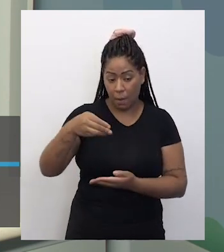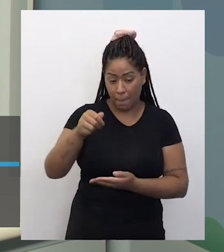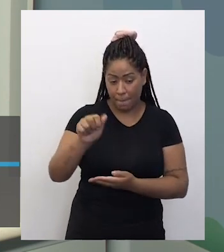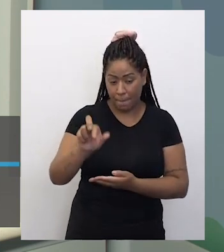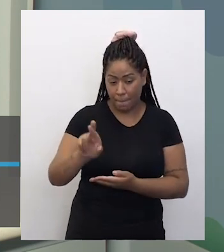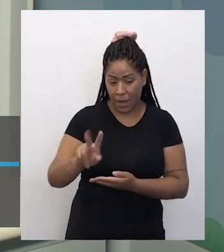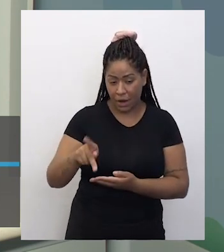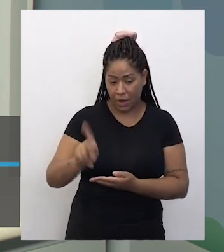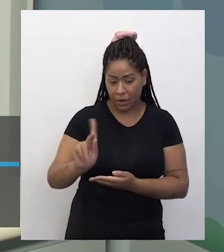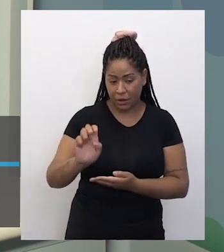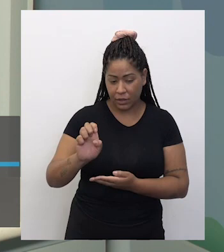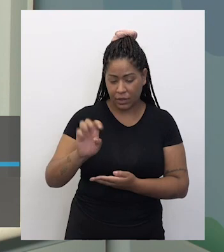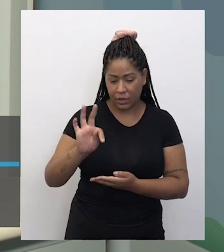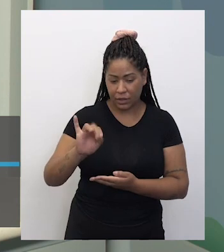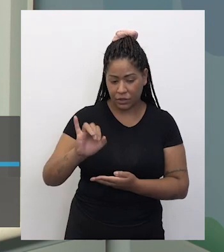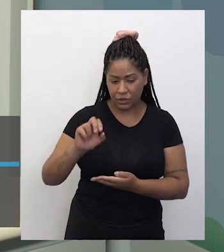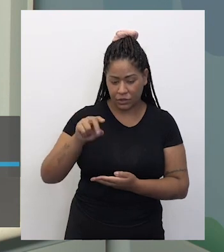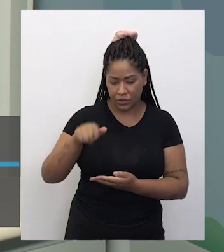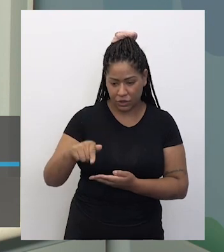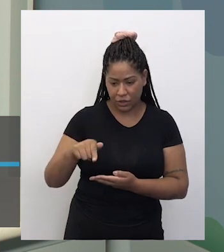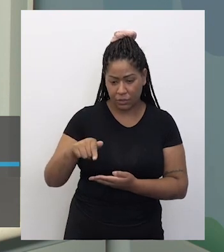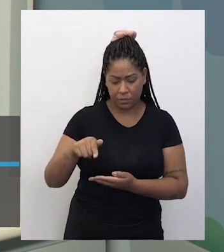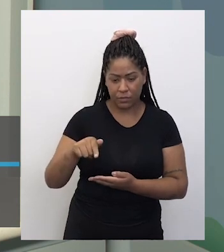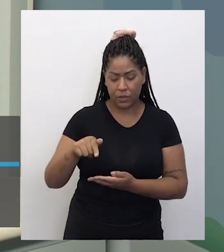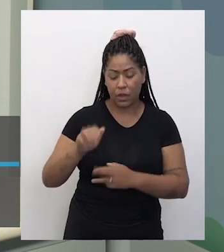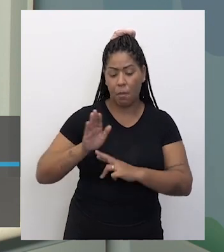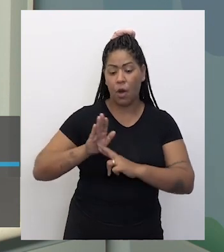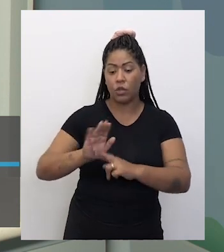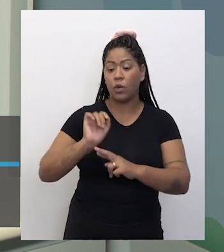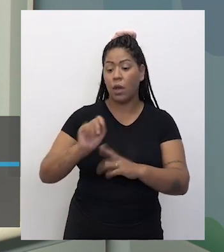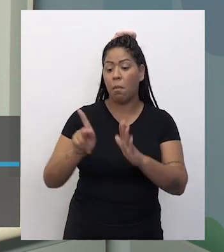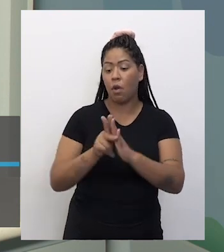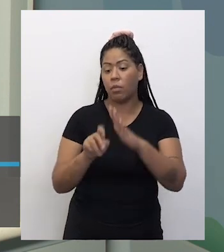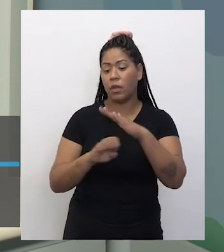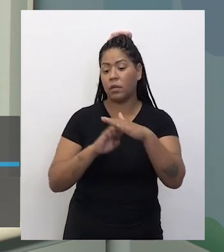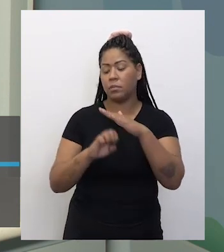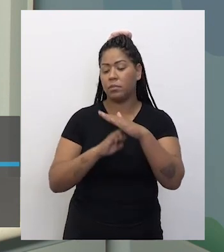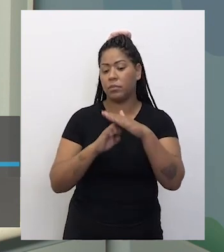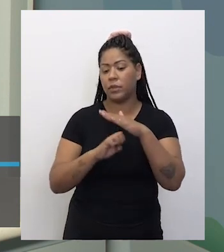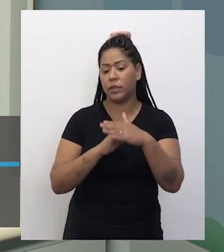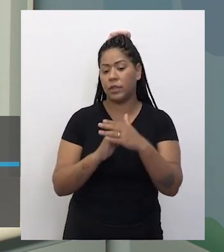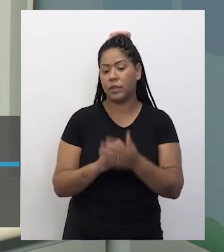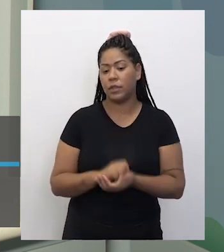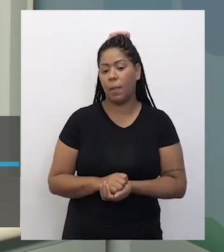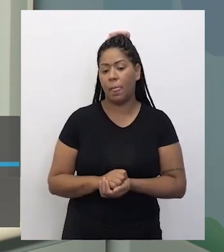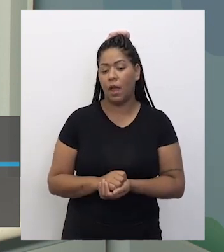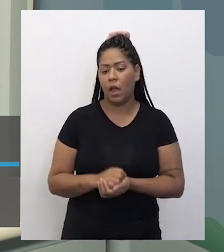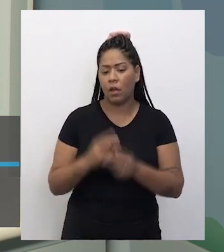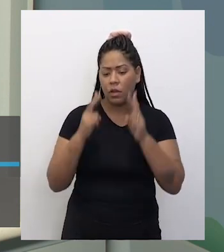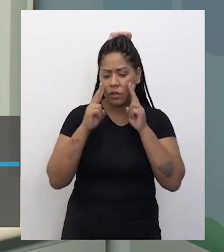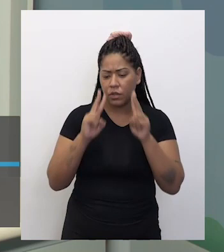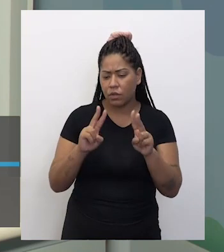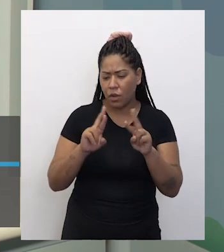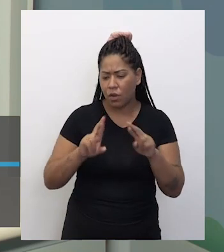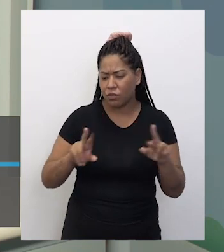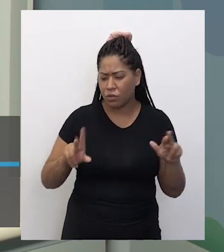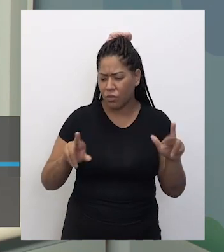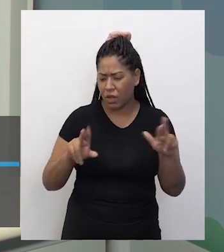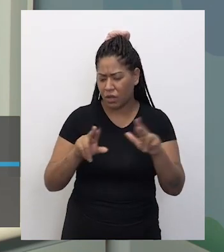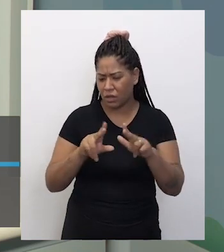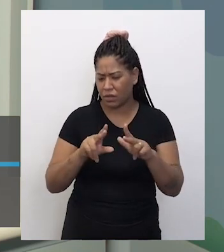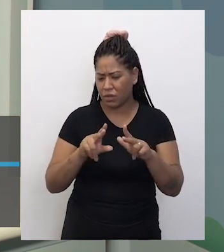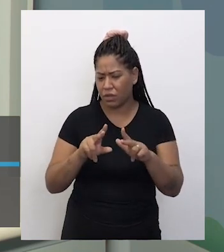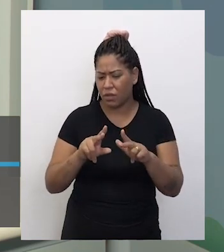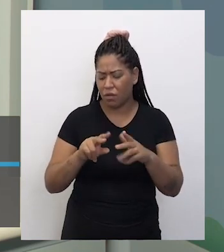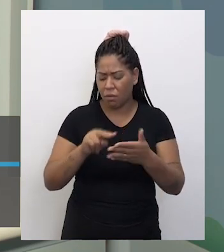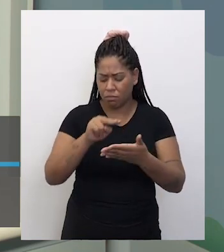numa empresa para poder falar sobre aquilo. Agora que nós já vimos a definição que tem uma linha tênue, vamos aí ao